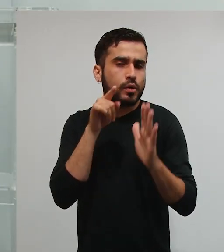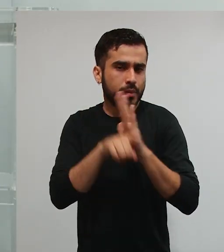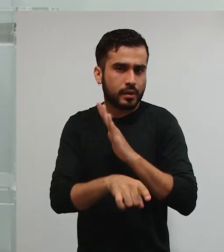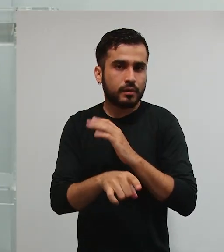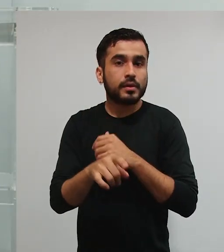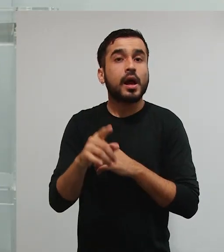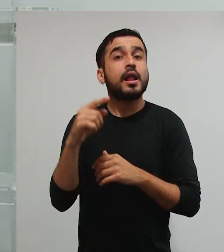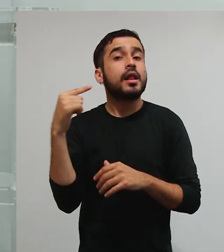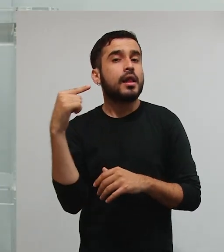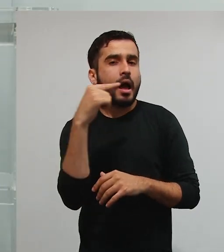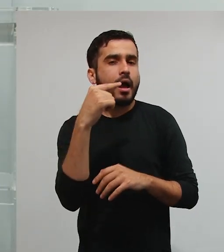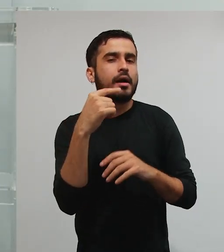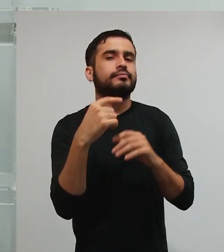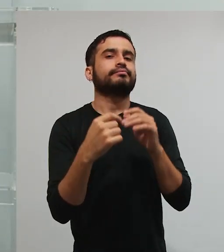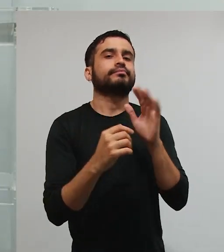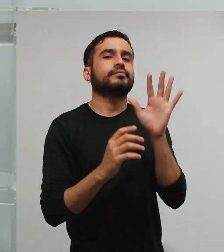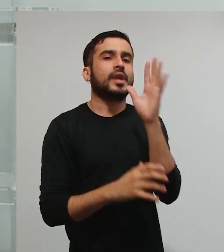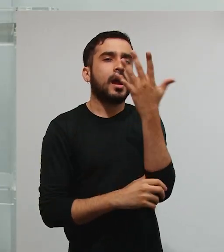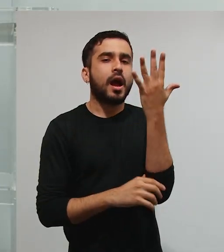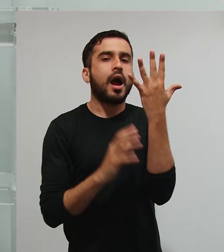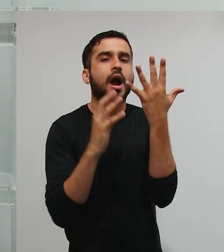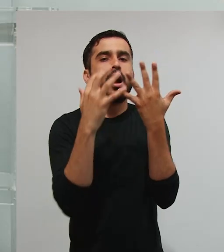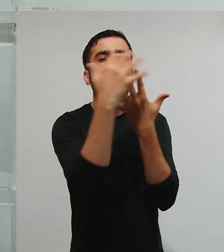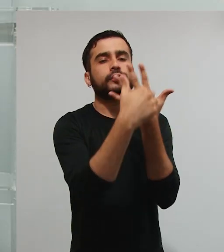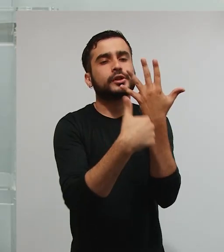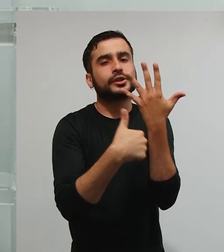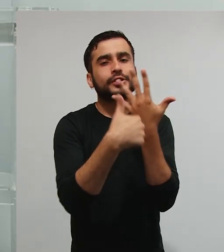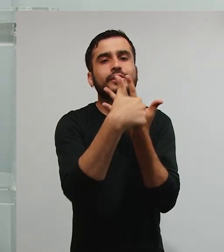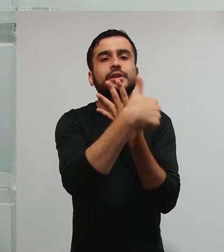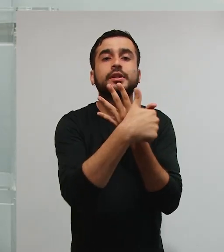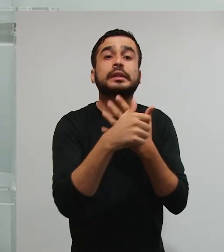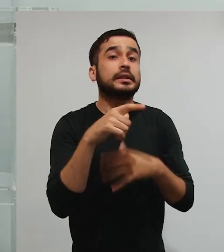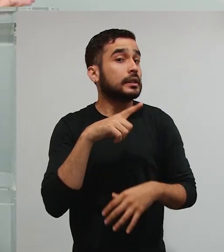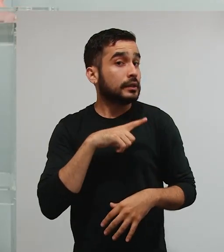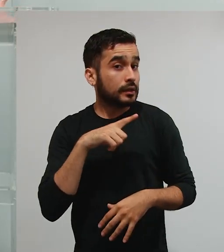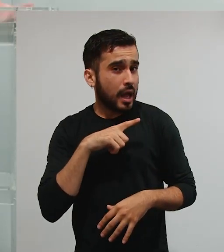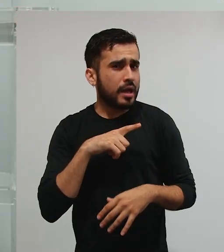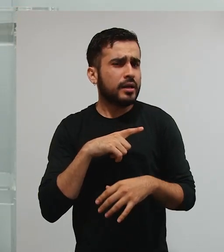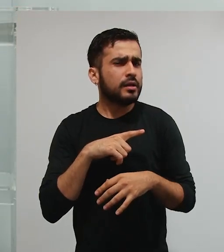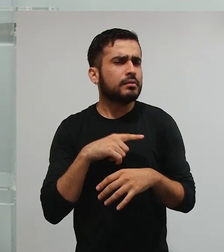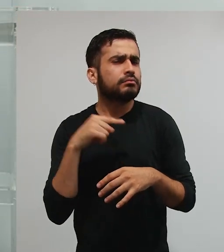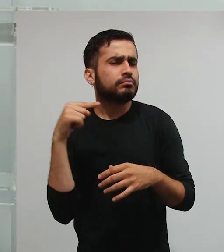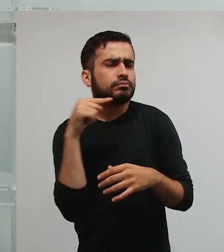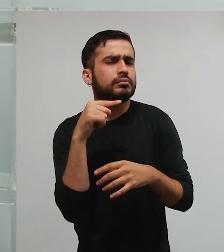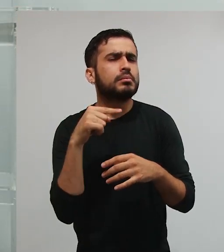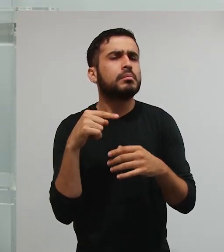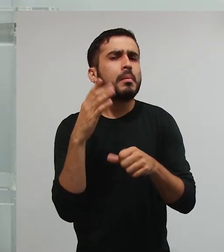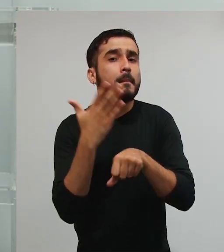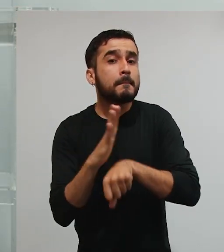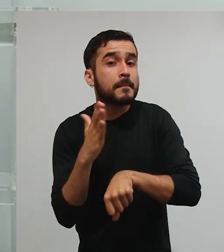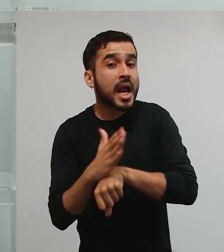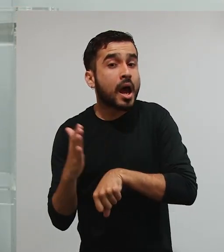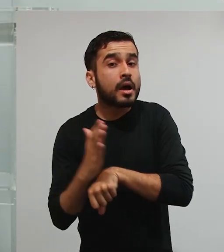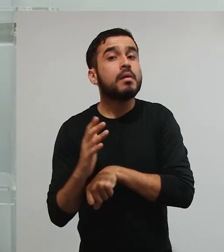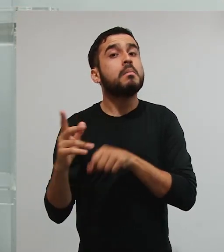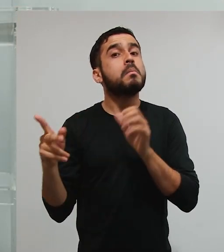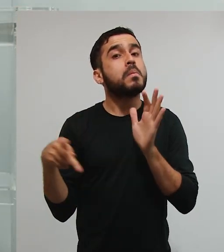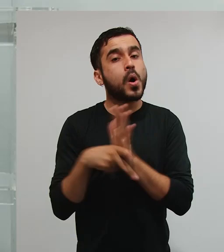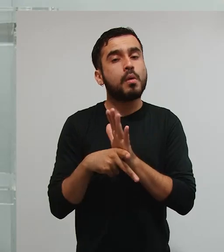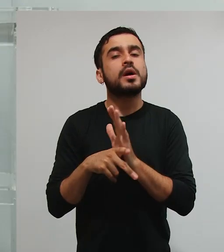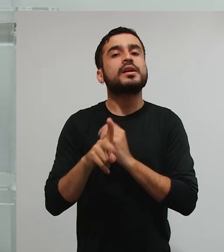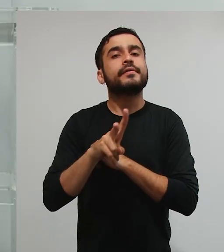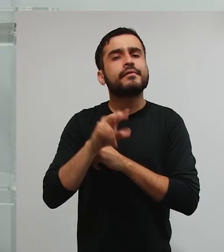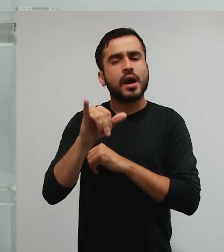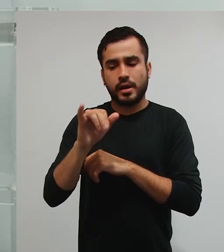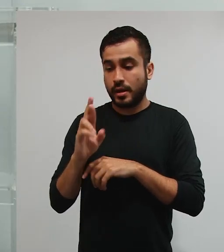nossa árvore de digitais, se existem práticas que representam